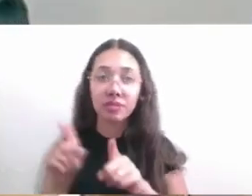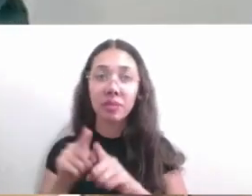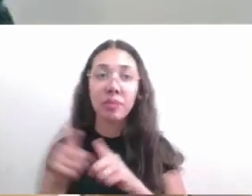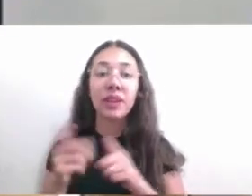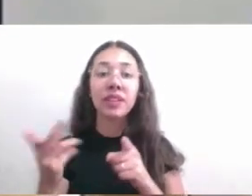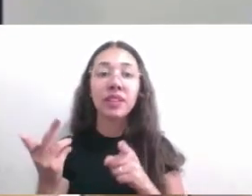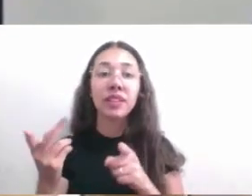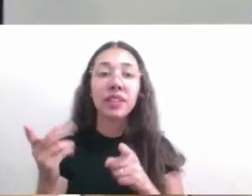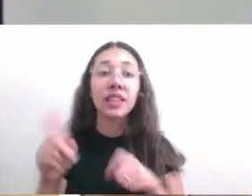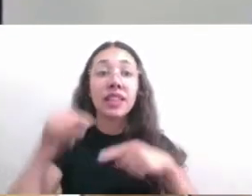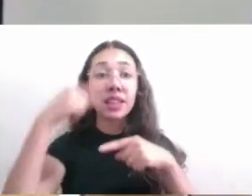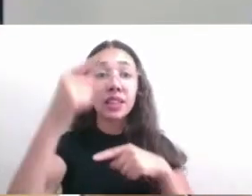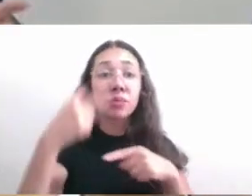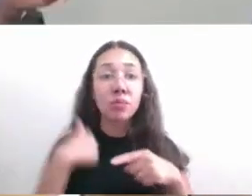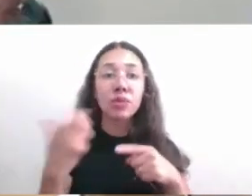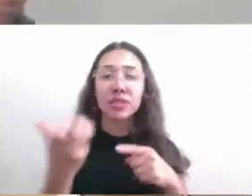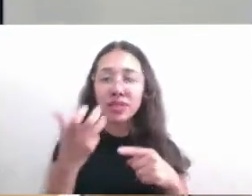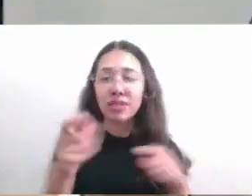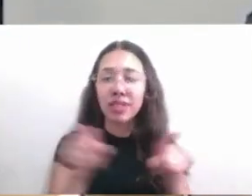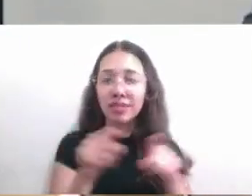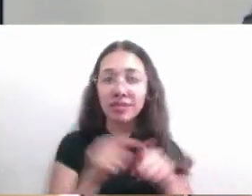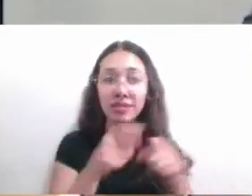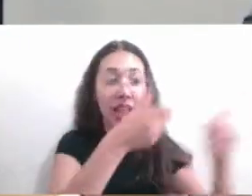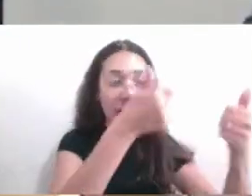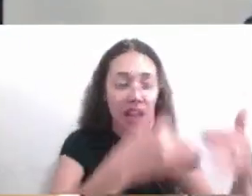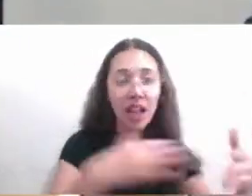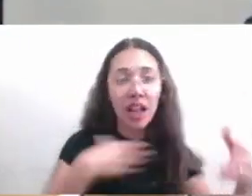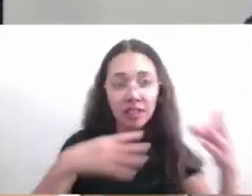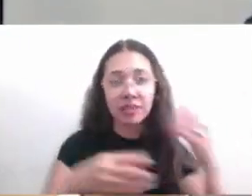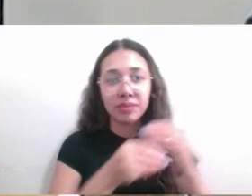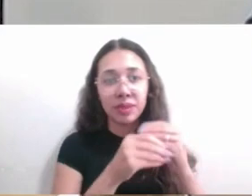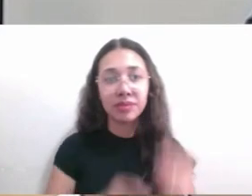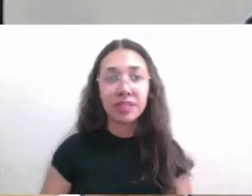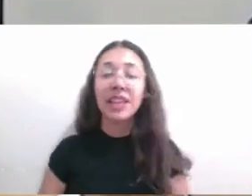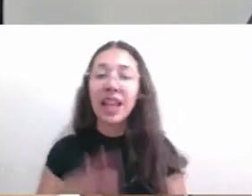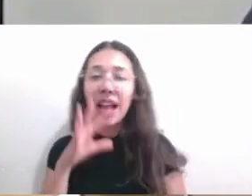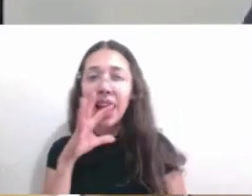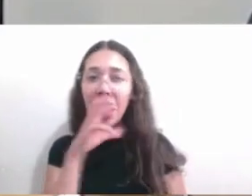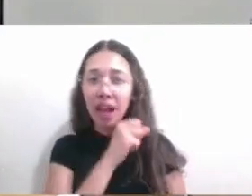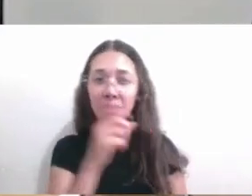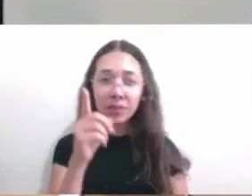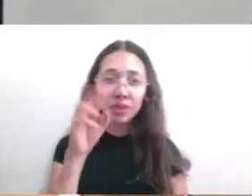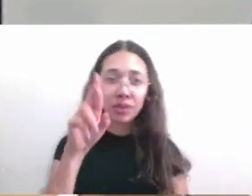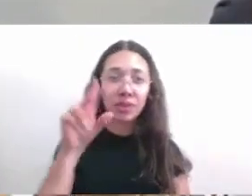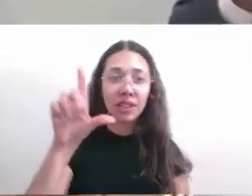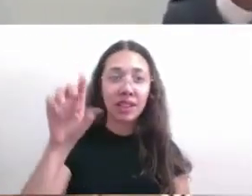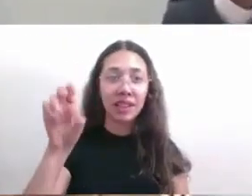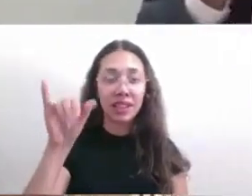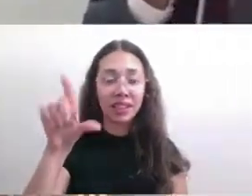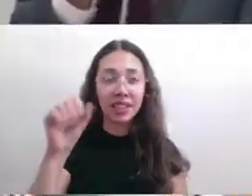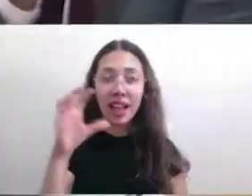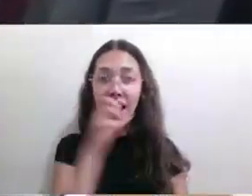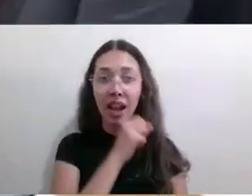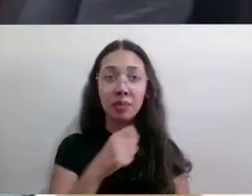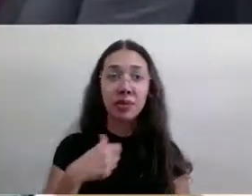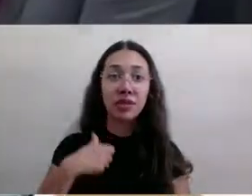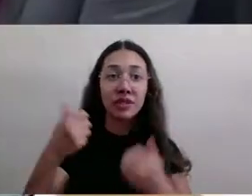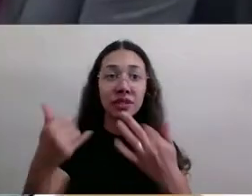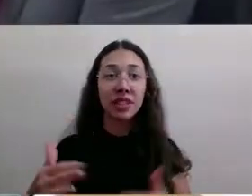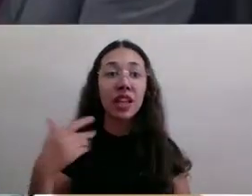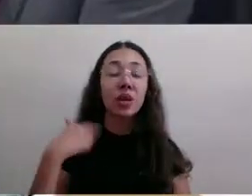também um contraponto. Bem rapidamente, doutora Leila, só para esclarecer, eu participei da fase